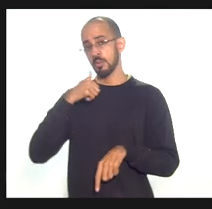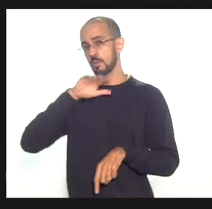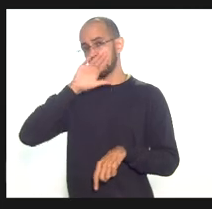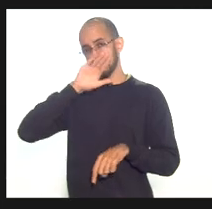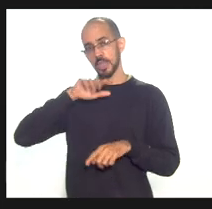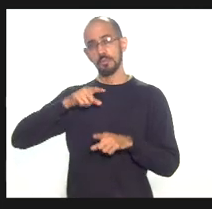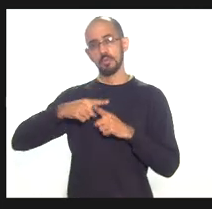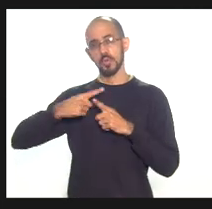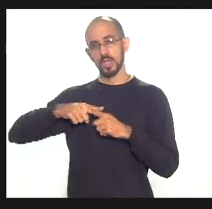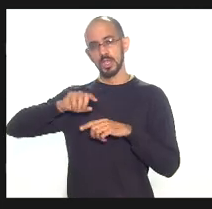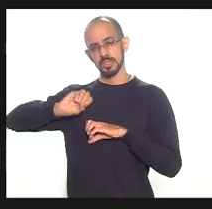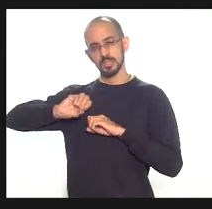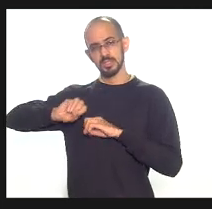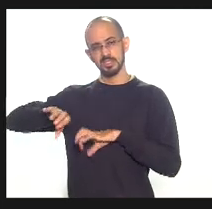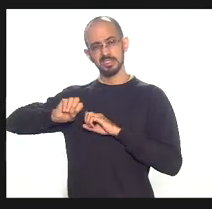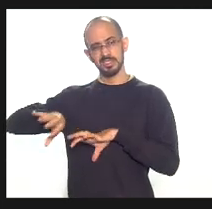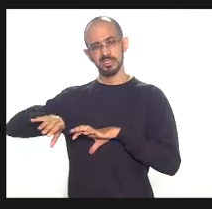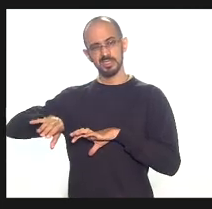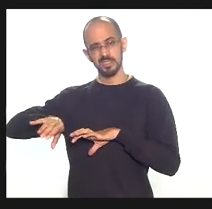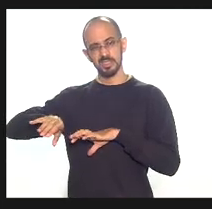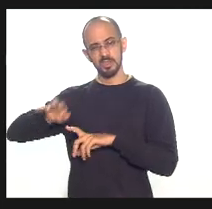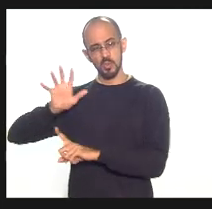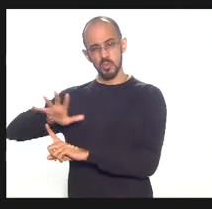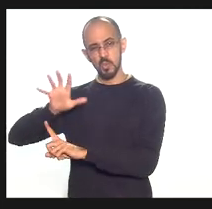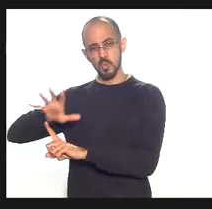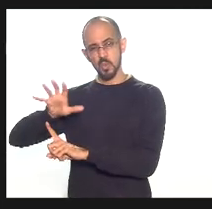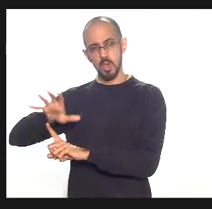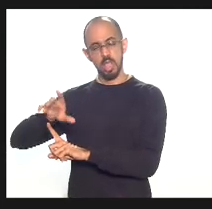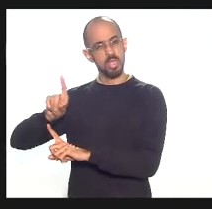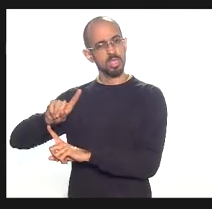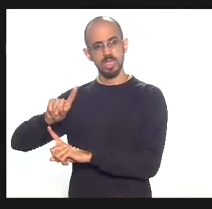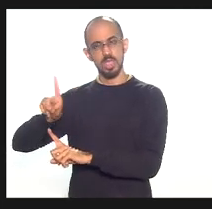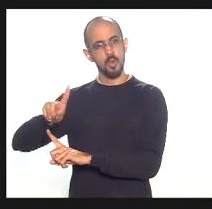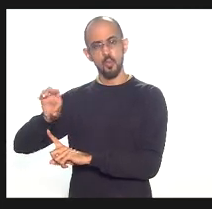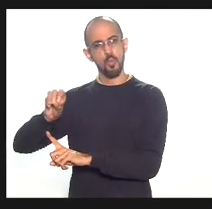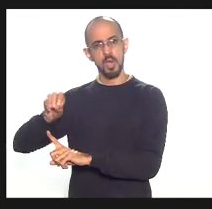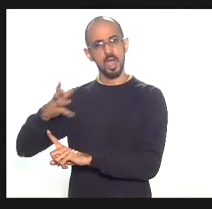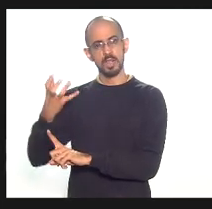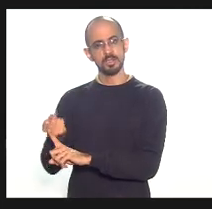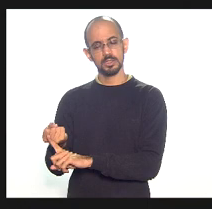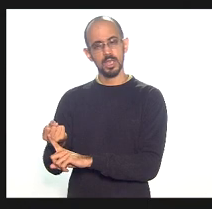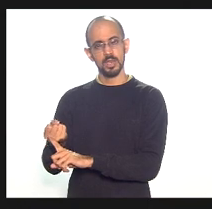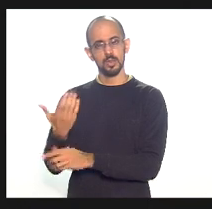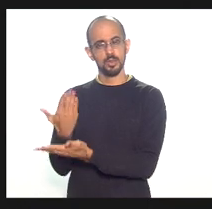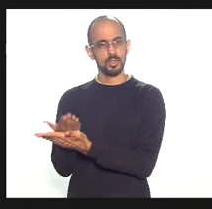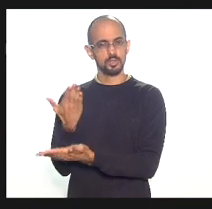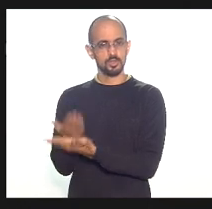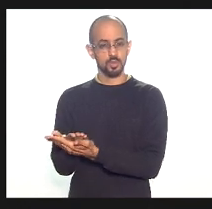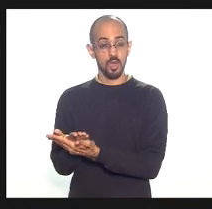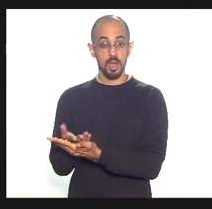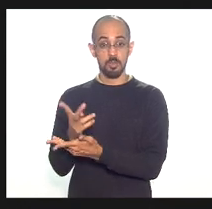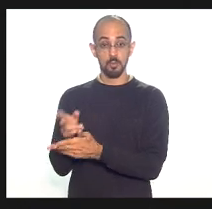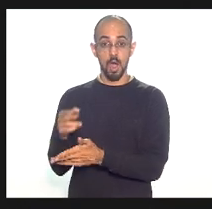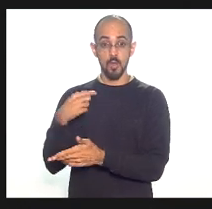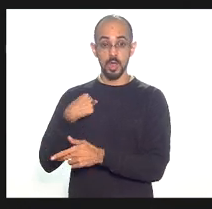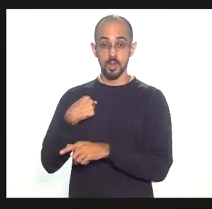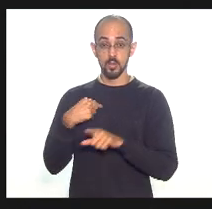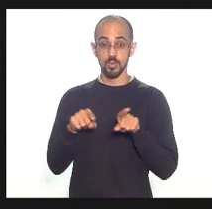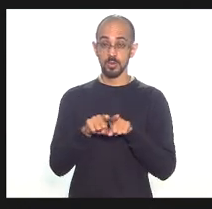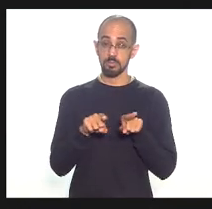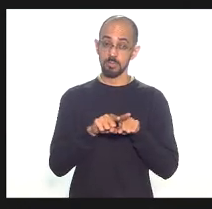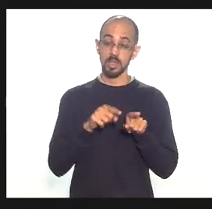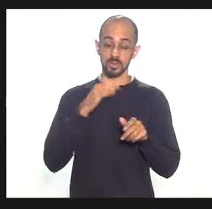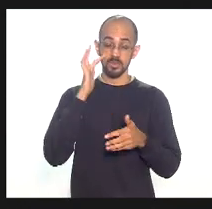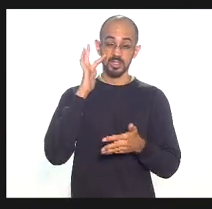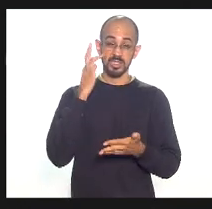doutrinação não é aceito dentro das escolas e assim como eu eu tenho certeza que tem muitos